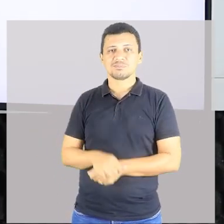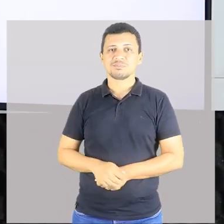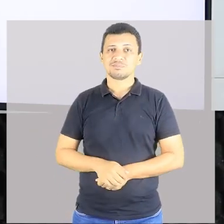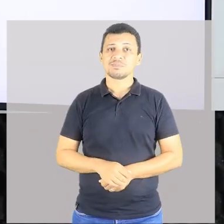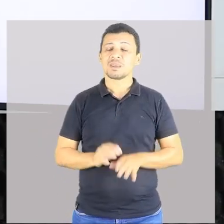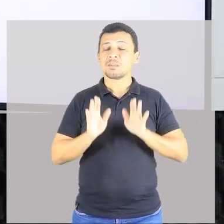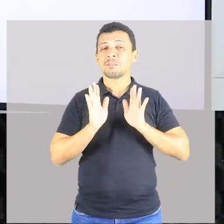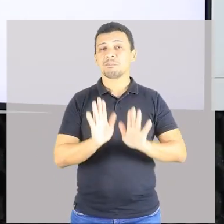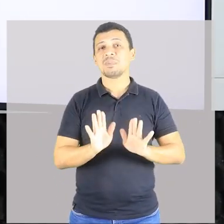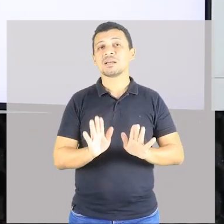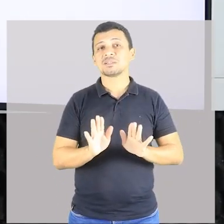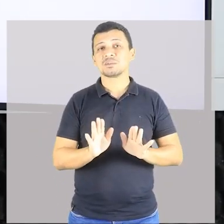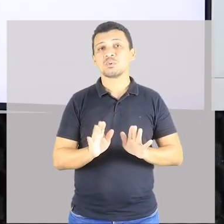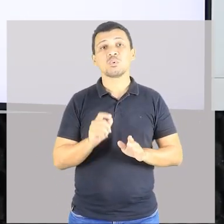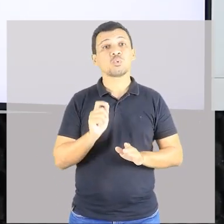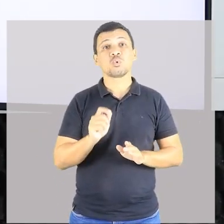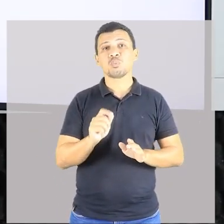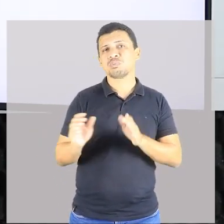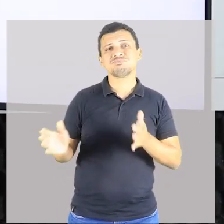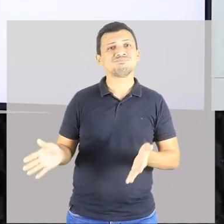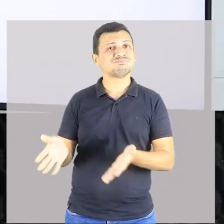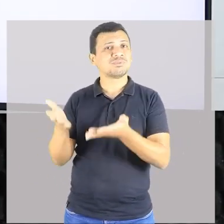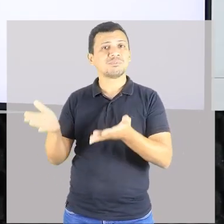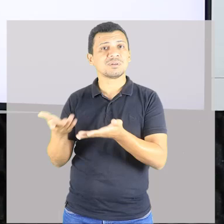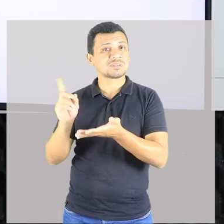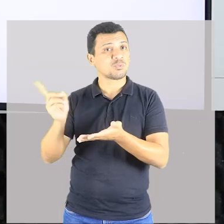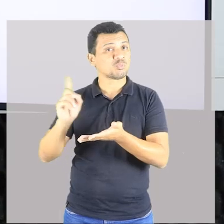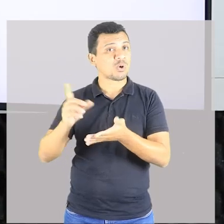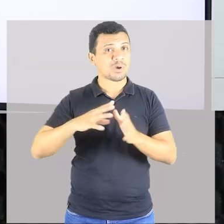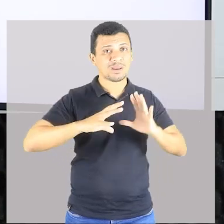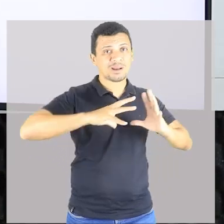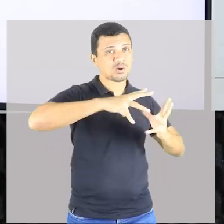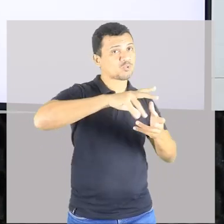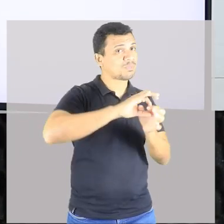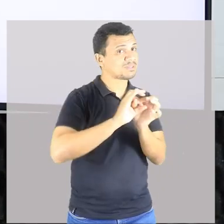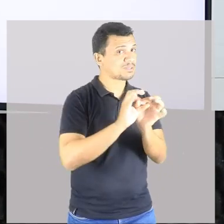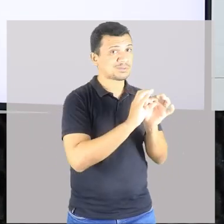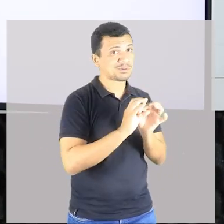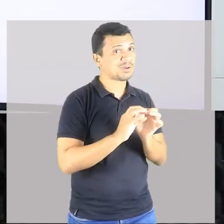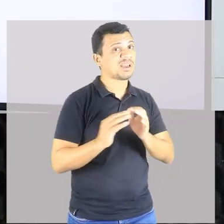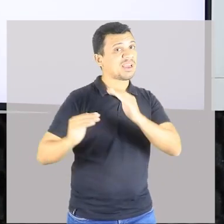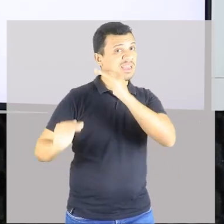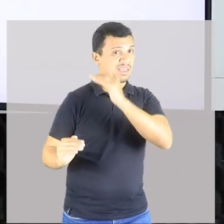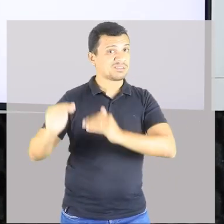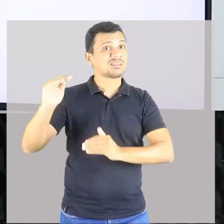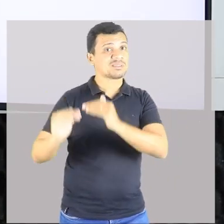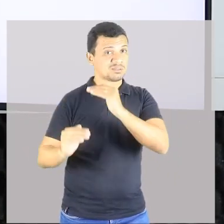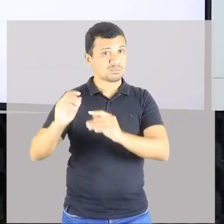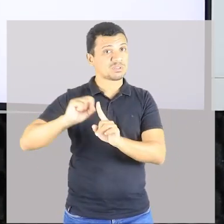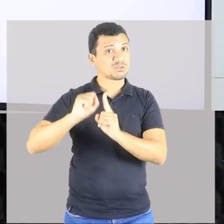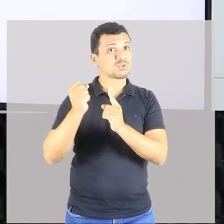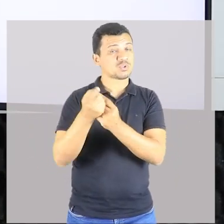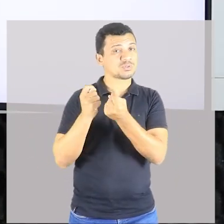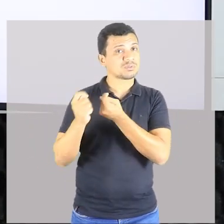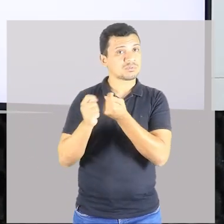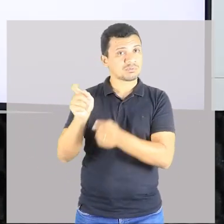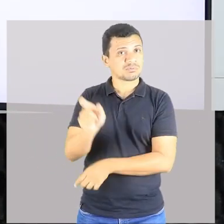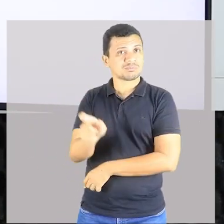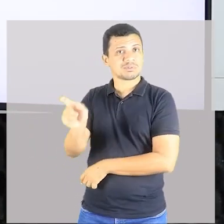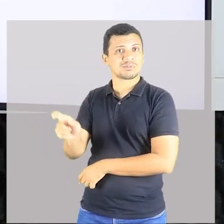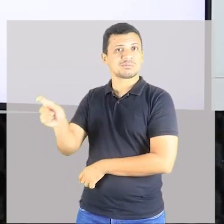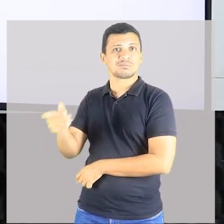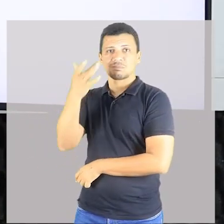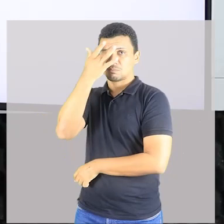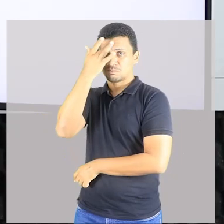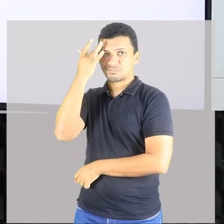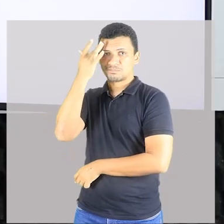mas o fator propulsor não é a globalização, é a desigualdade socioeconômica entre essas pessoas, tá certo?